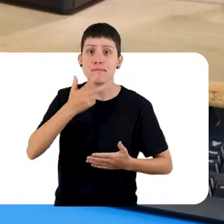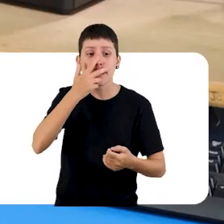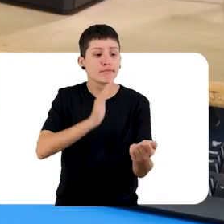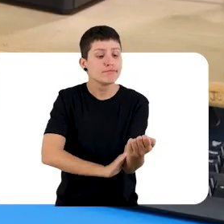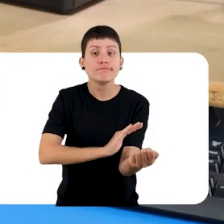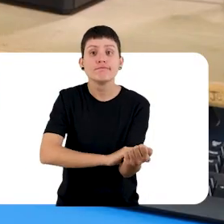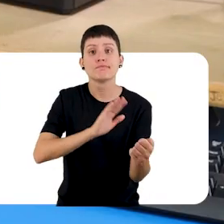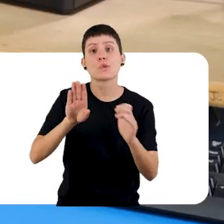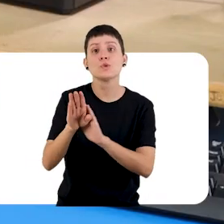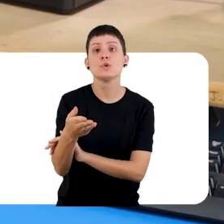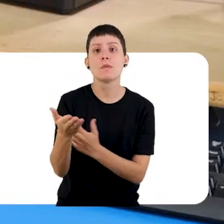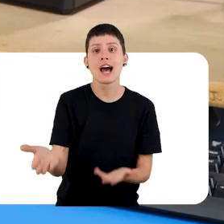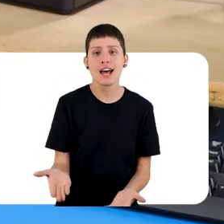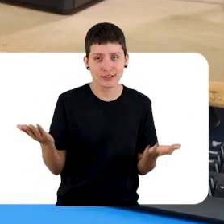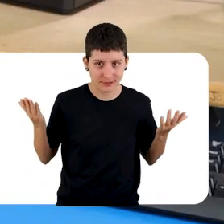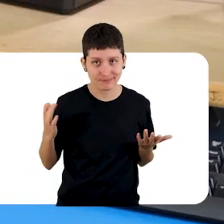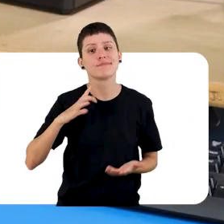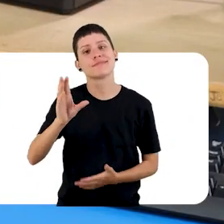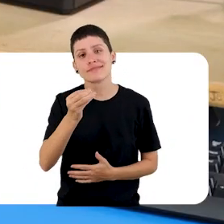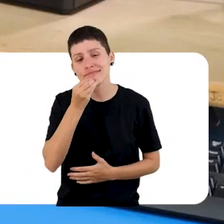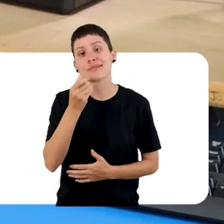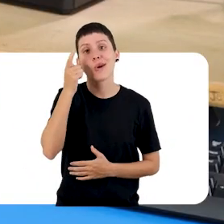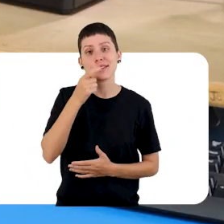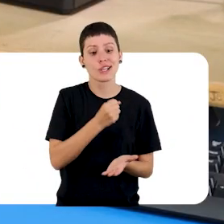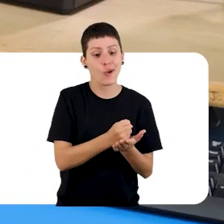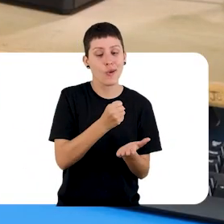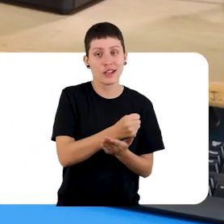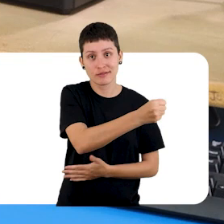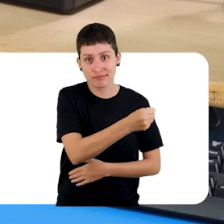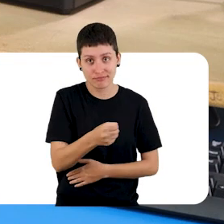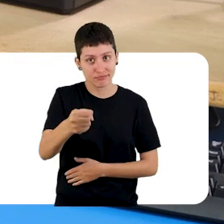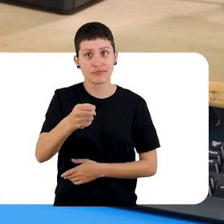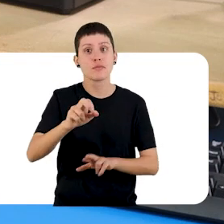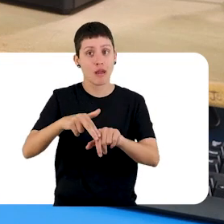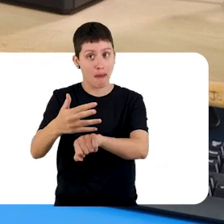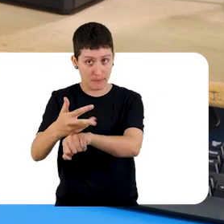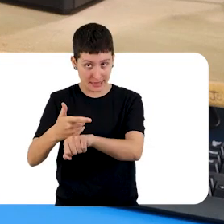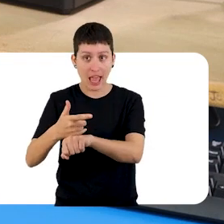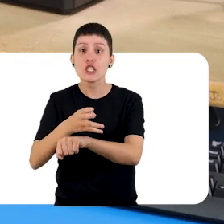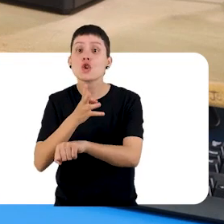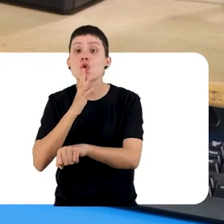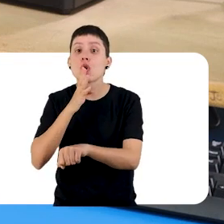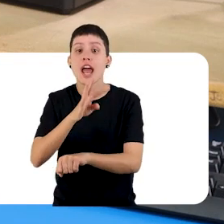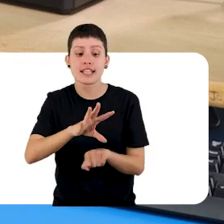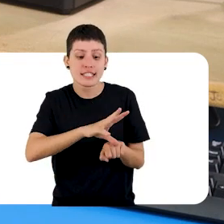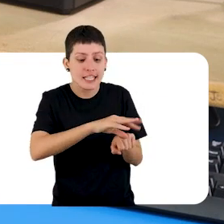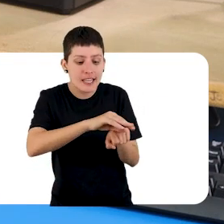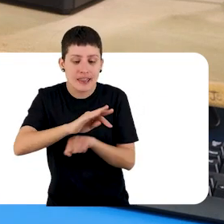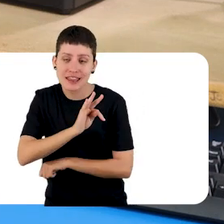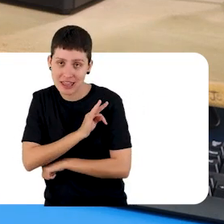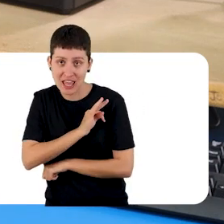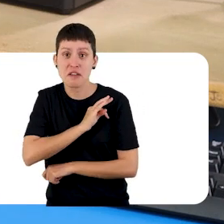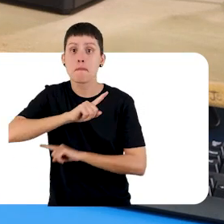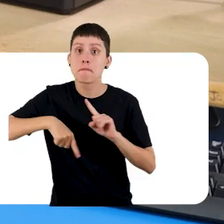Então, você tem a oportunidade de contratar a pessoa não só pela habilidade técnica, né, que